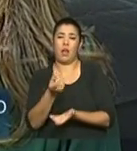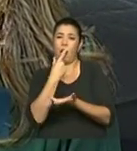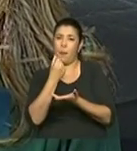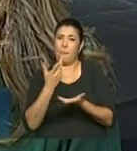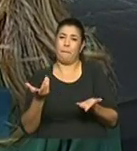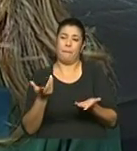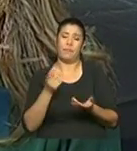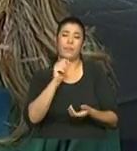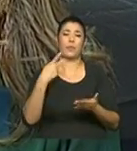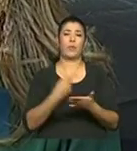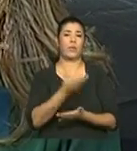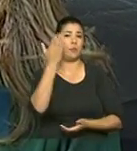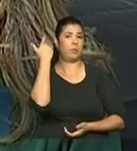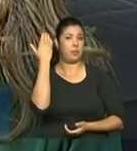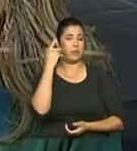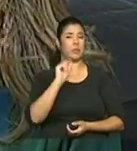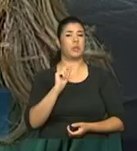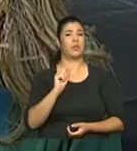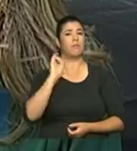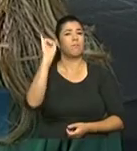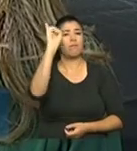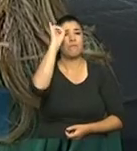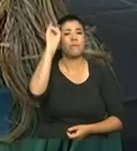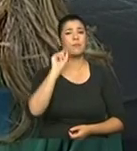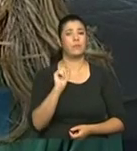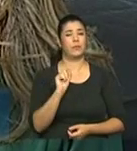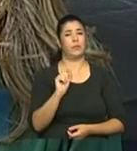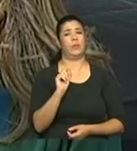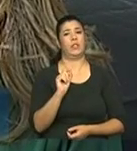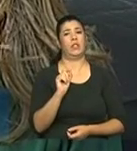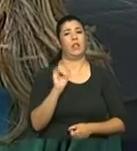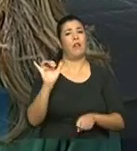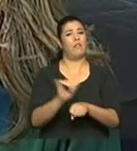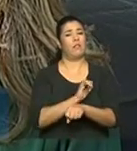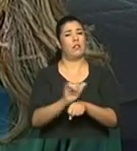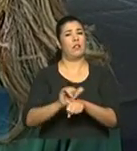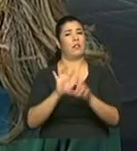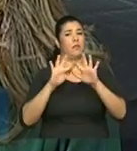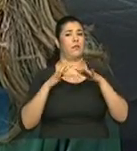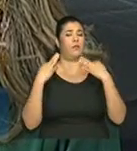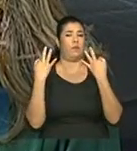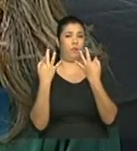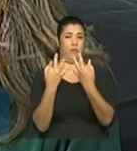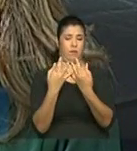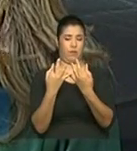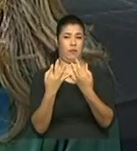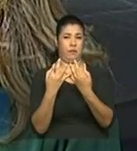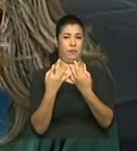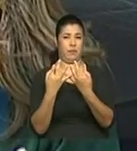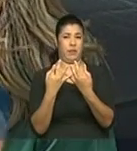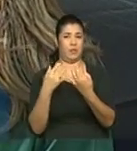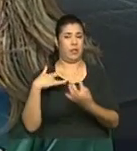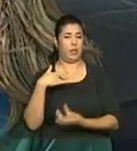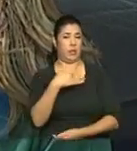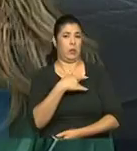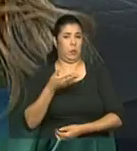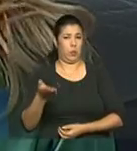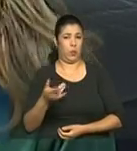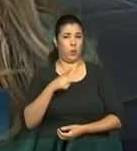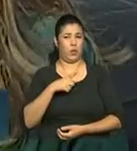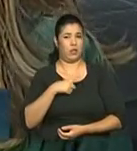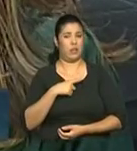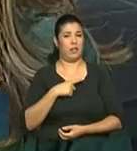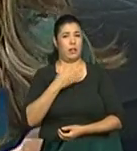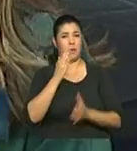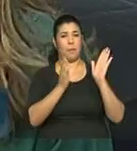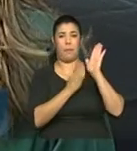o que foi essencial, fundamental, que a estratégia da família de saúde, a saúde da família proporcionou, foi